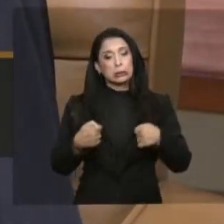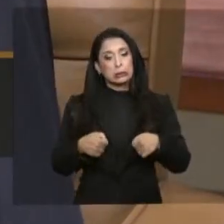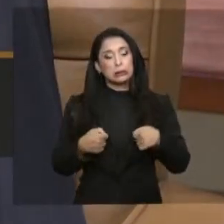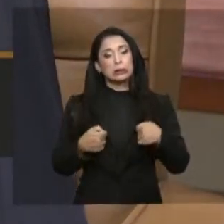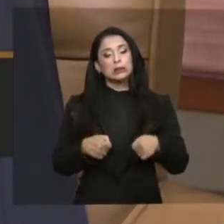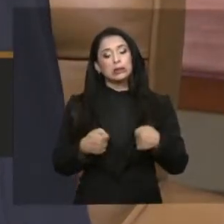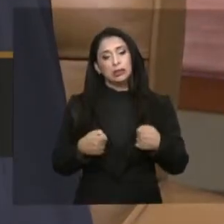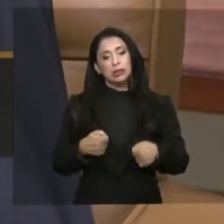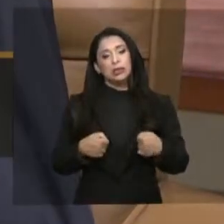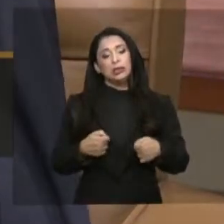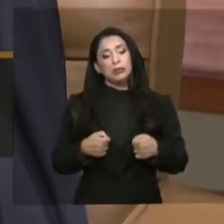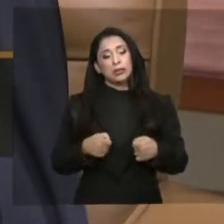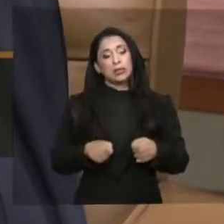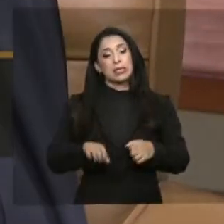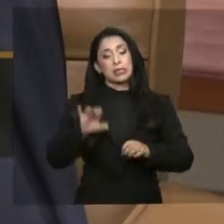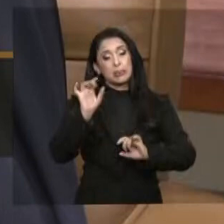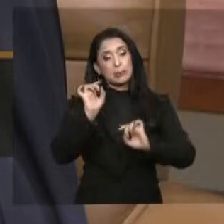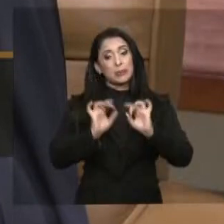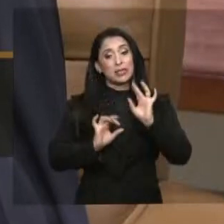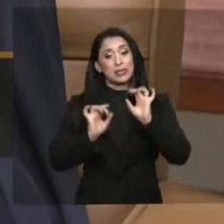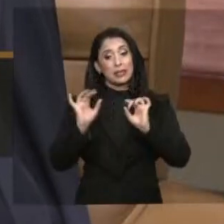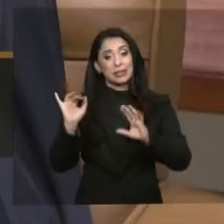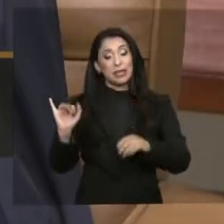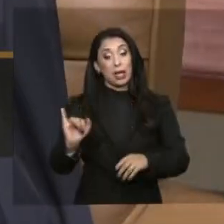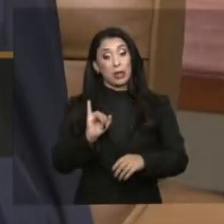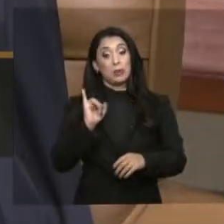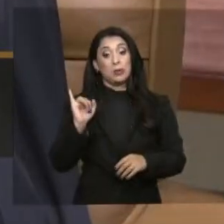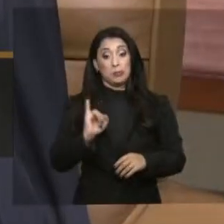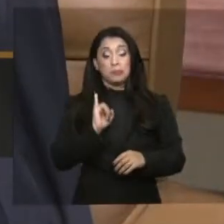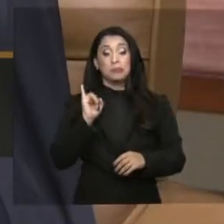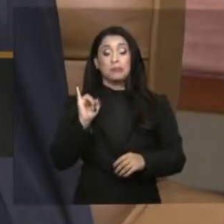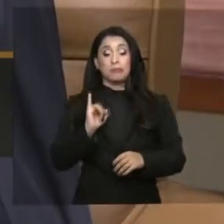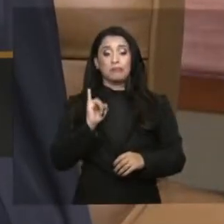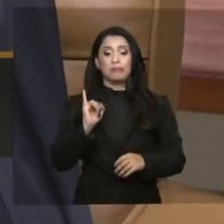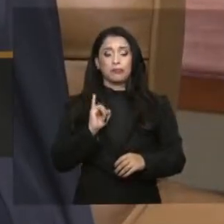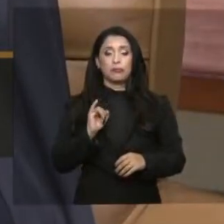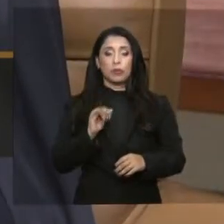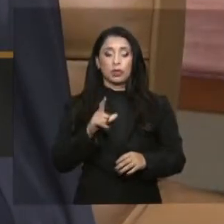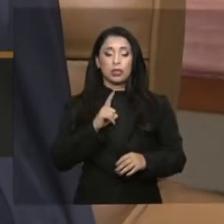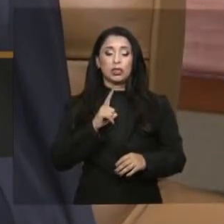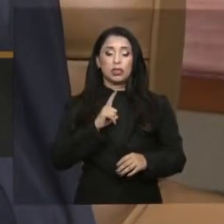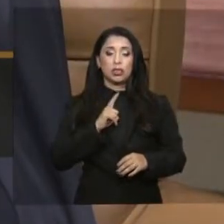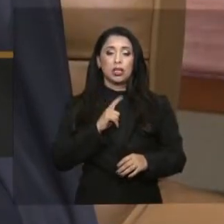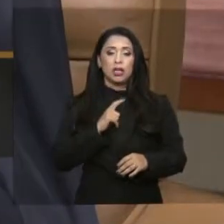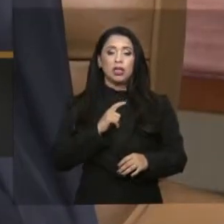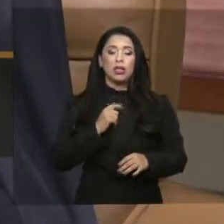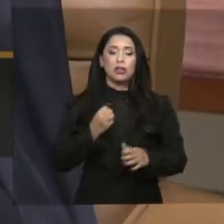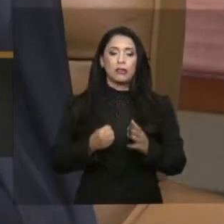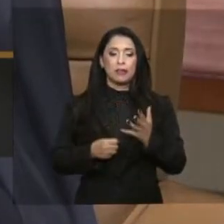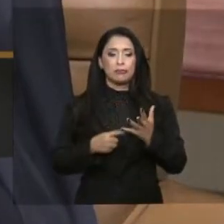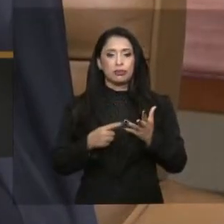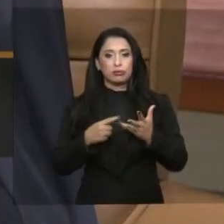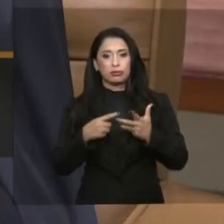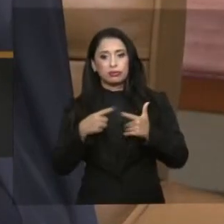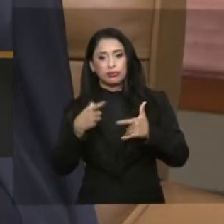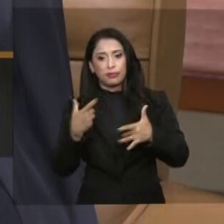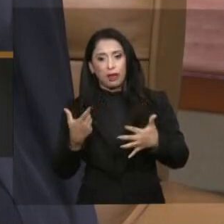situação muito peculiar, embora ele suscite também inúmeras